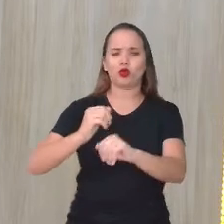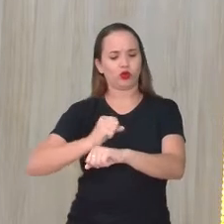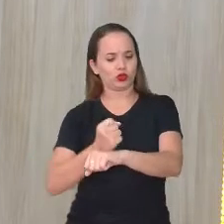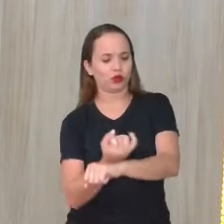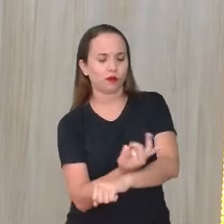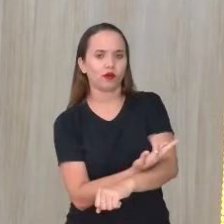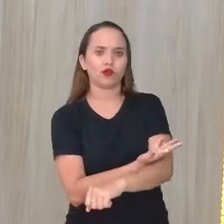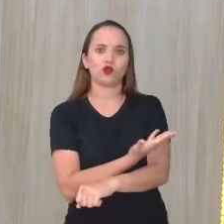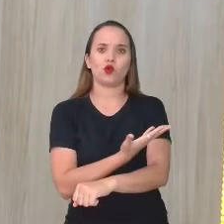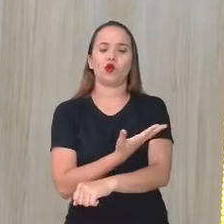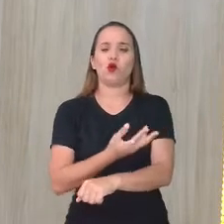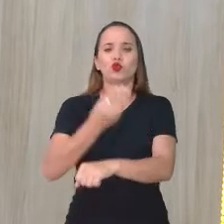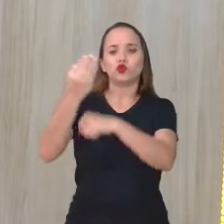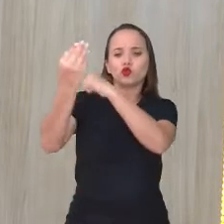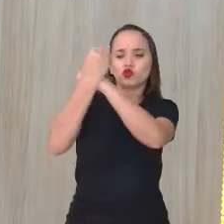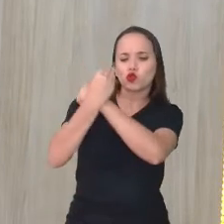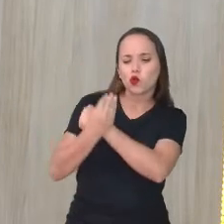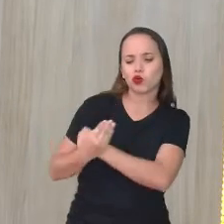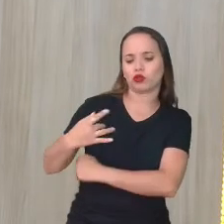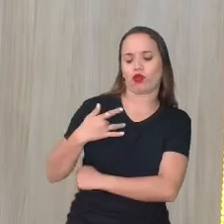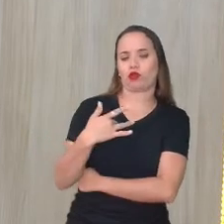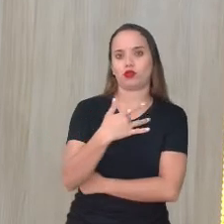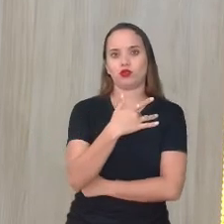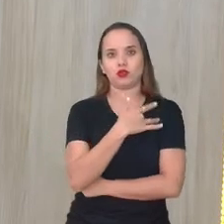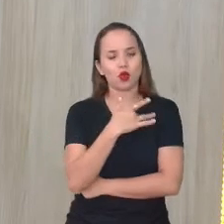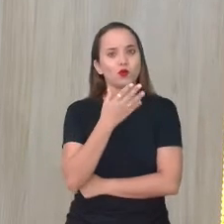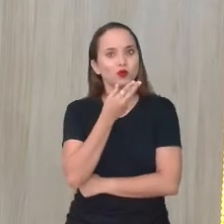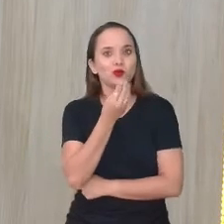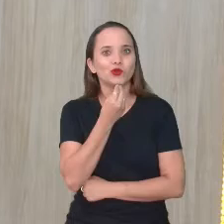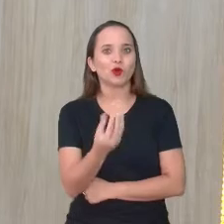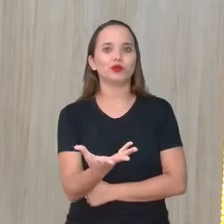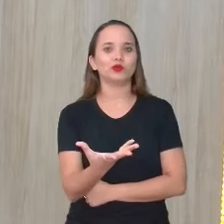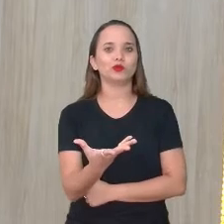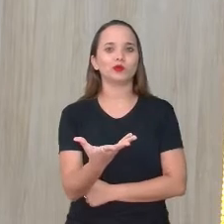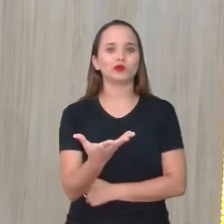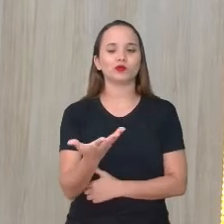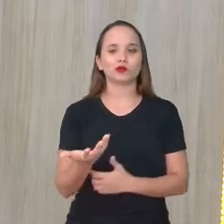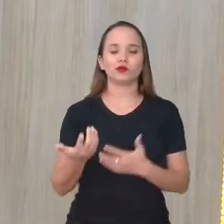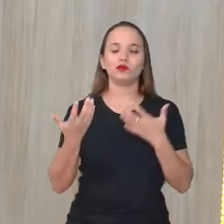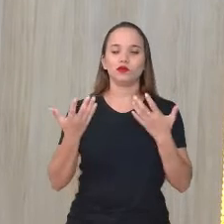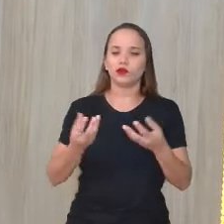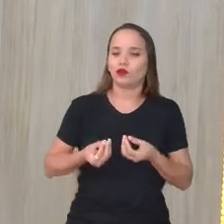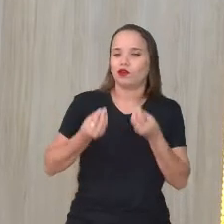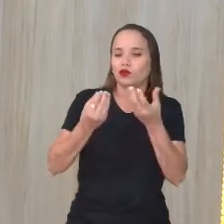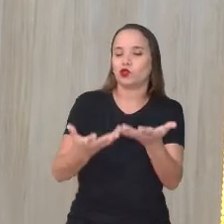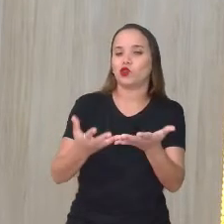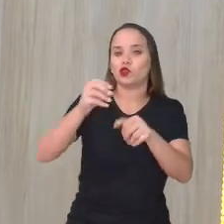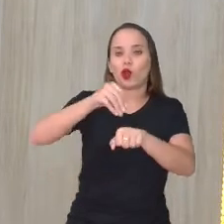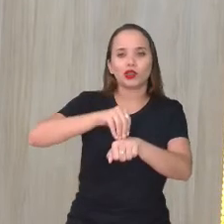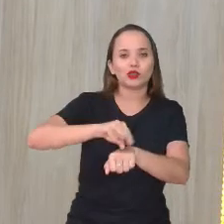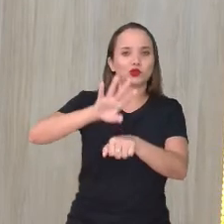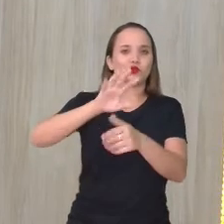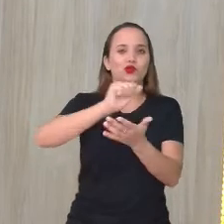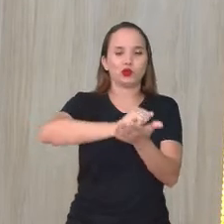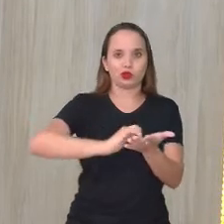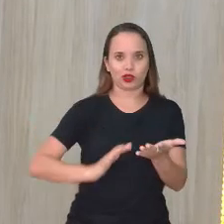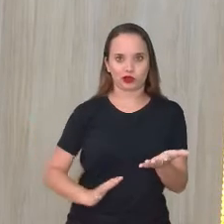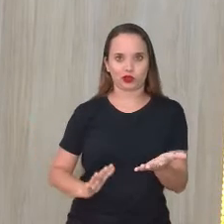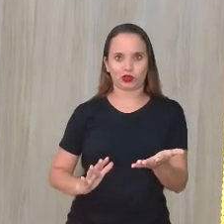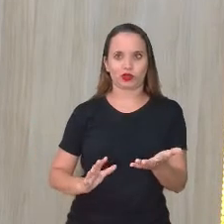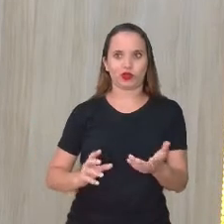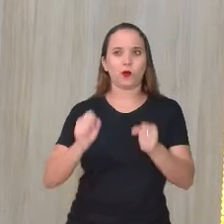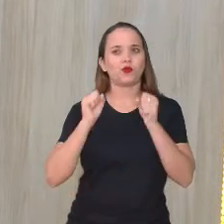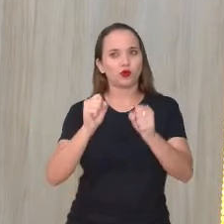emoções, com os cuidados de saúde dos homens. E aí eu deixo para vocês essa sugestão de atividade. Vocês